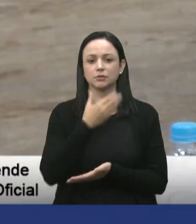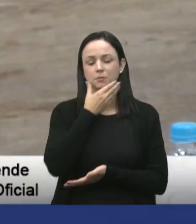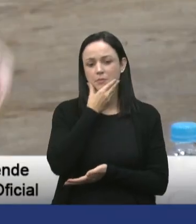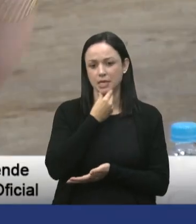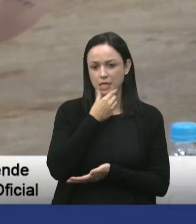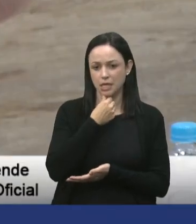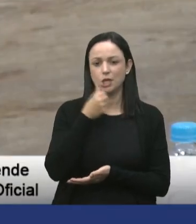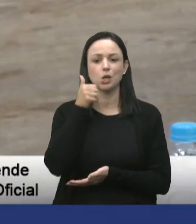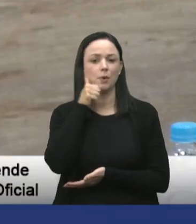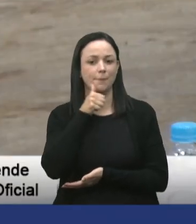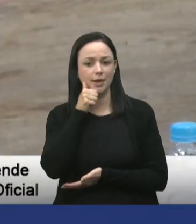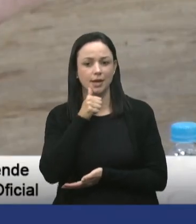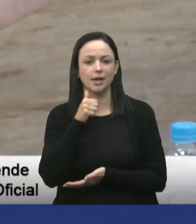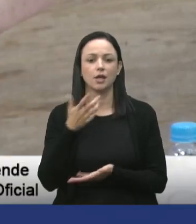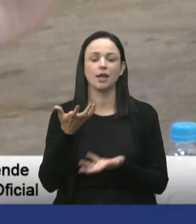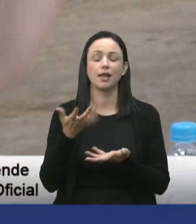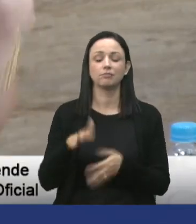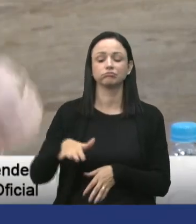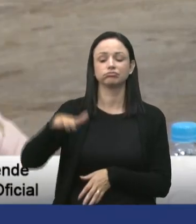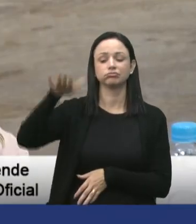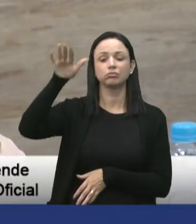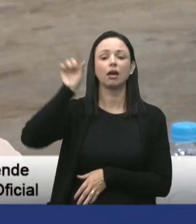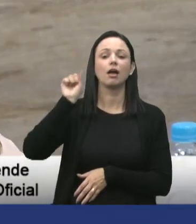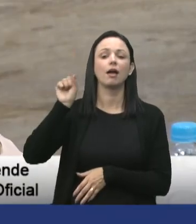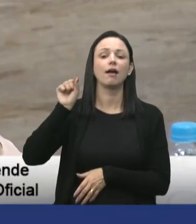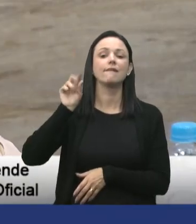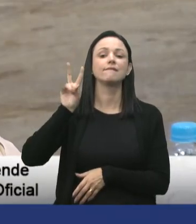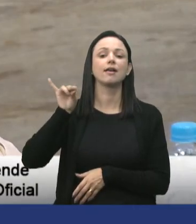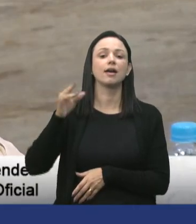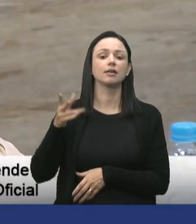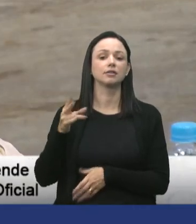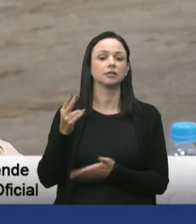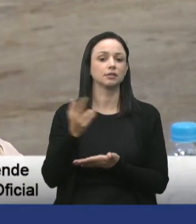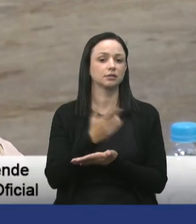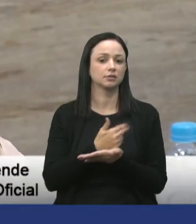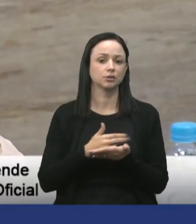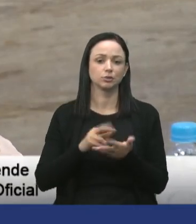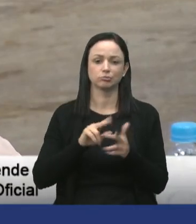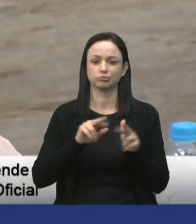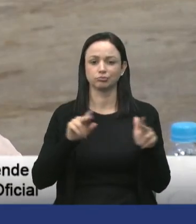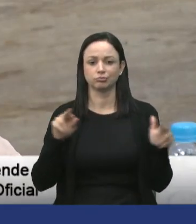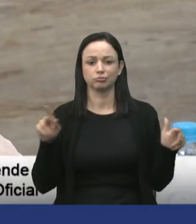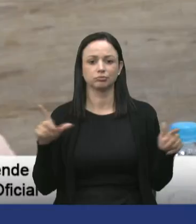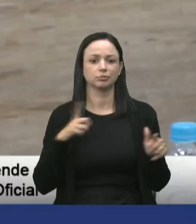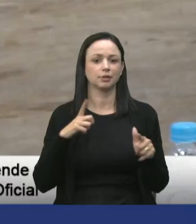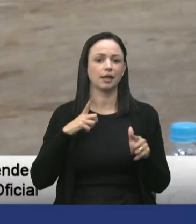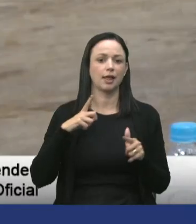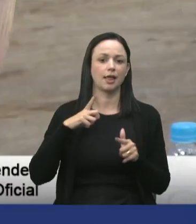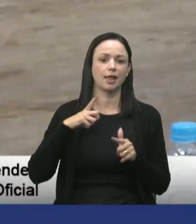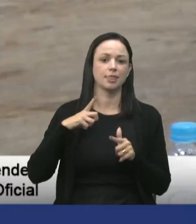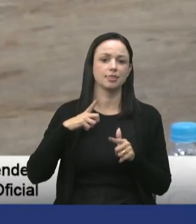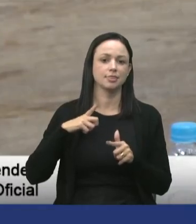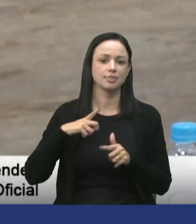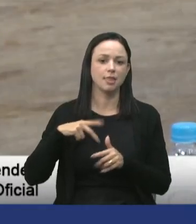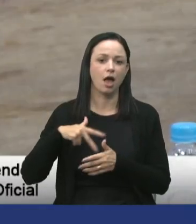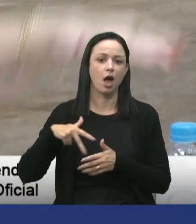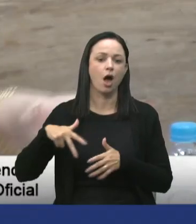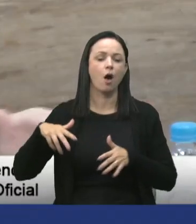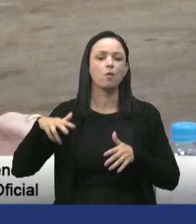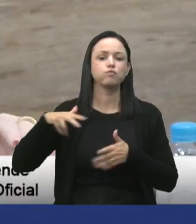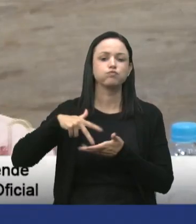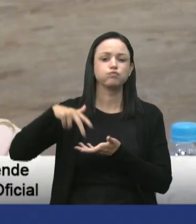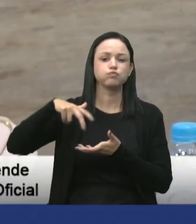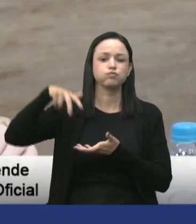meninas, o que elas querem ser quando crescer. Vem desenho de todo tipo, tem astronauta, tem uma descendo da nave